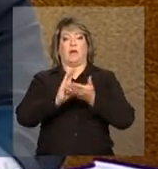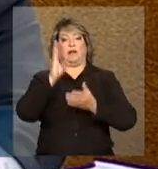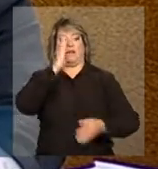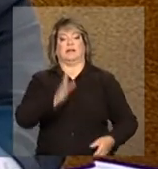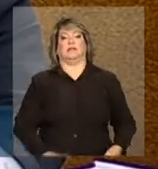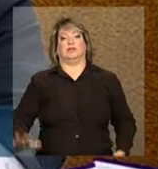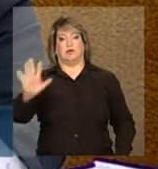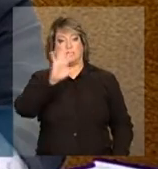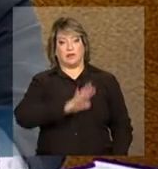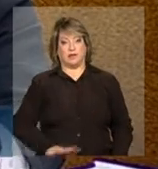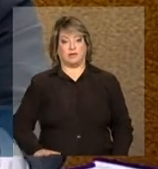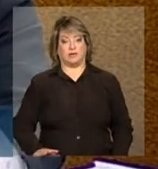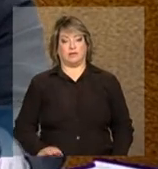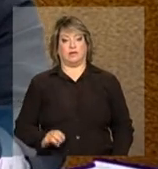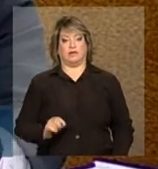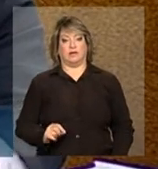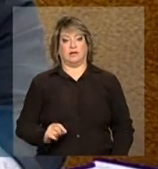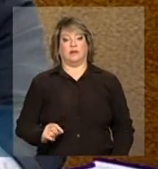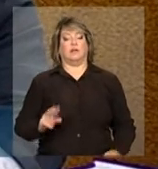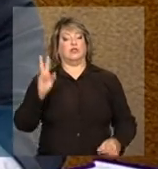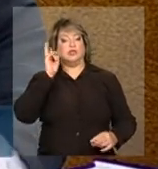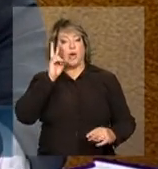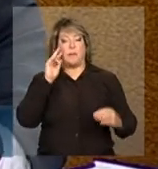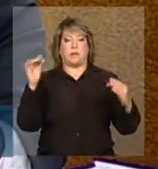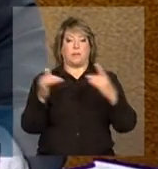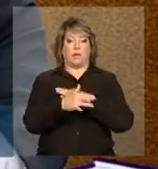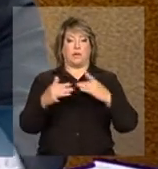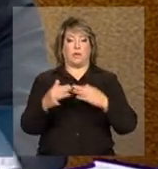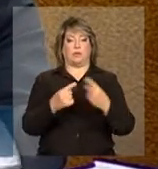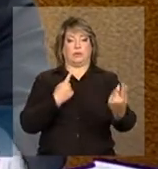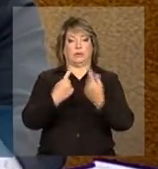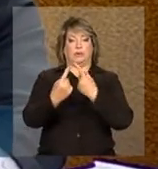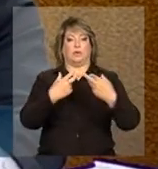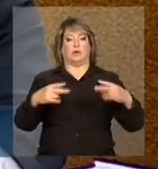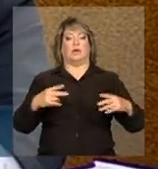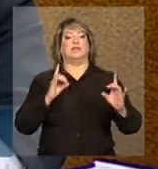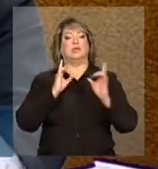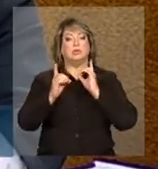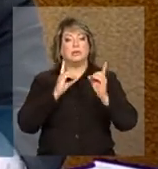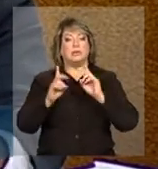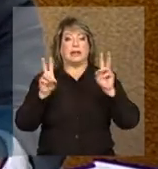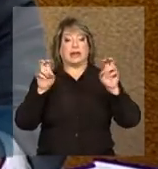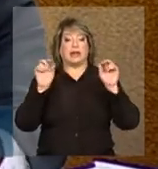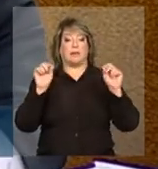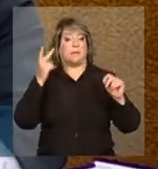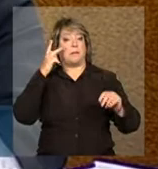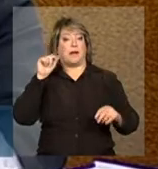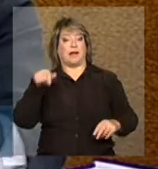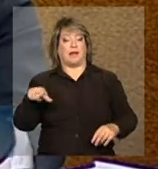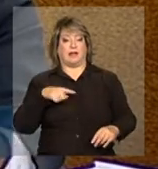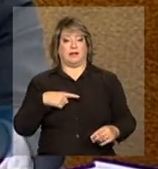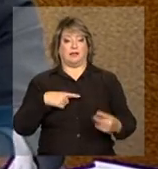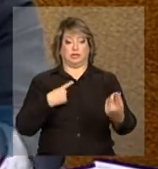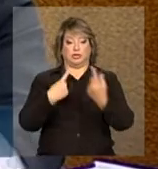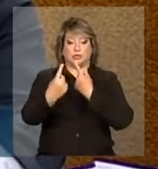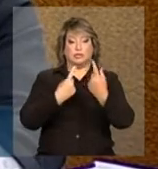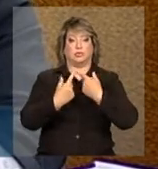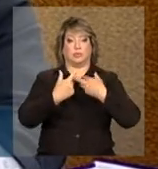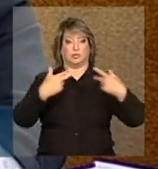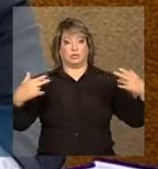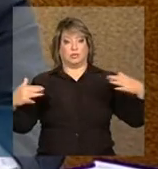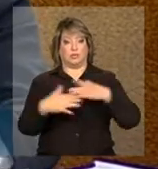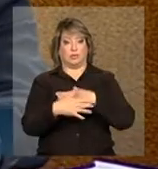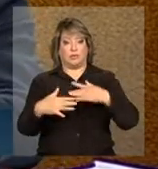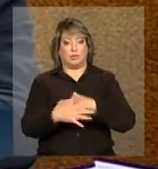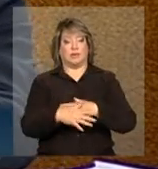Nacional de Mobilidade Urbana, onde vão ser discutidos os temas, para que não só a mobilidade seja discutida, mas como